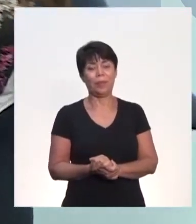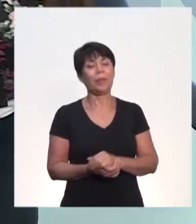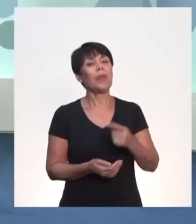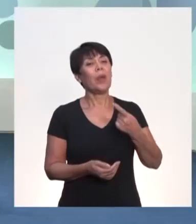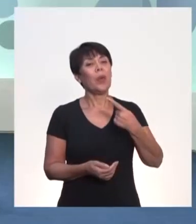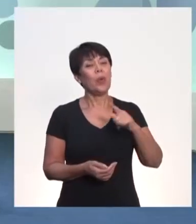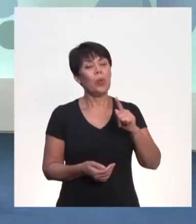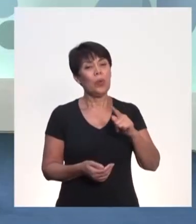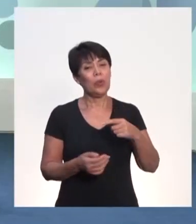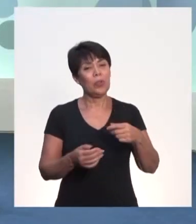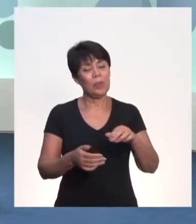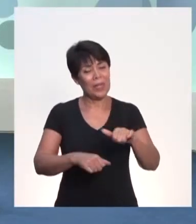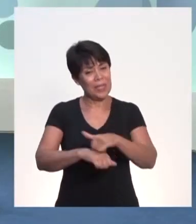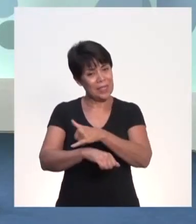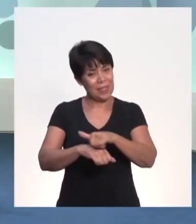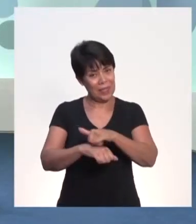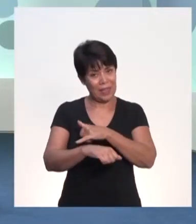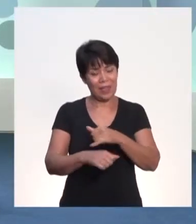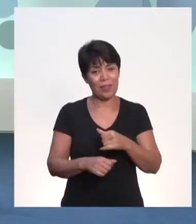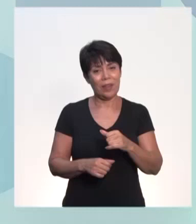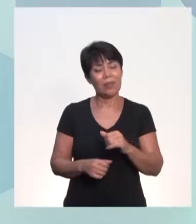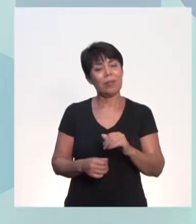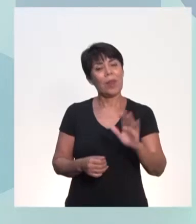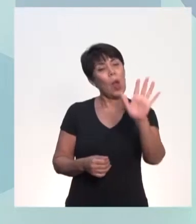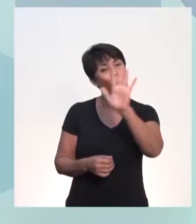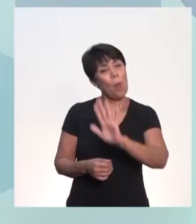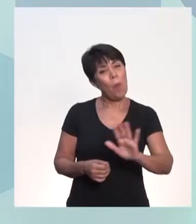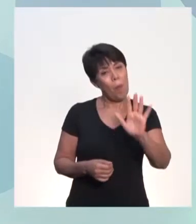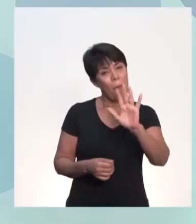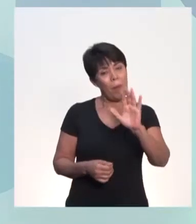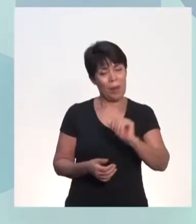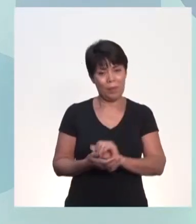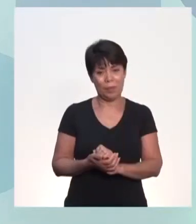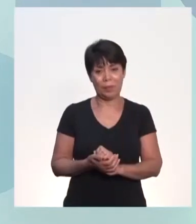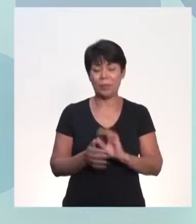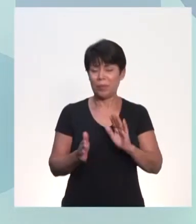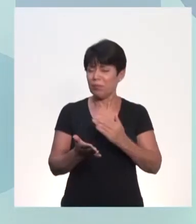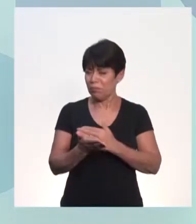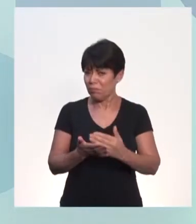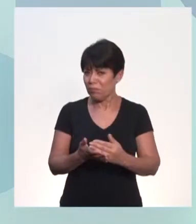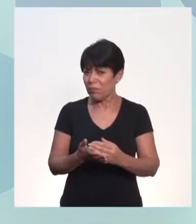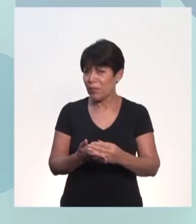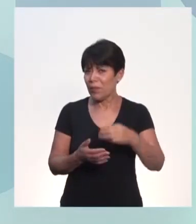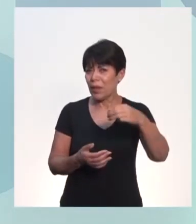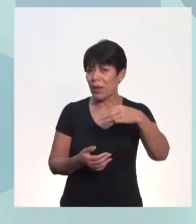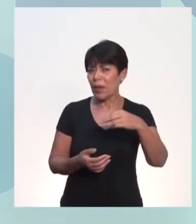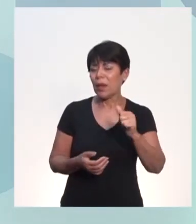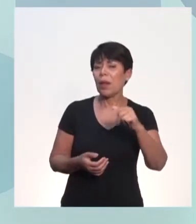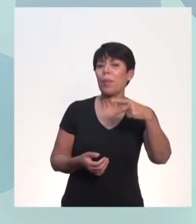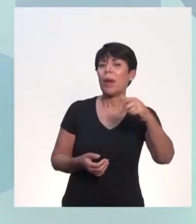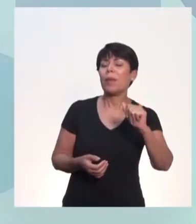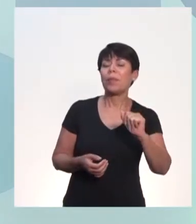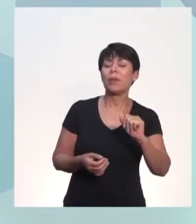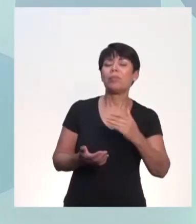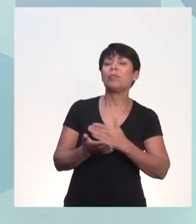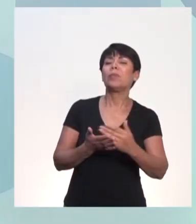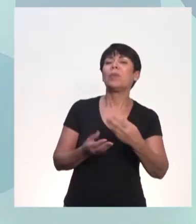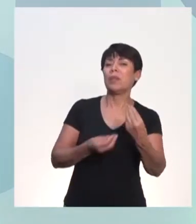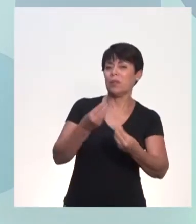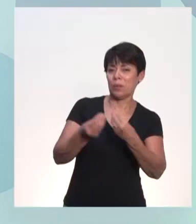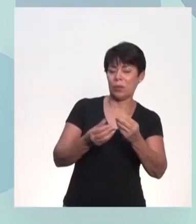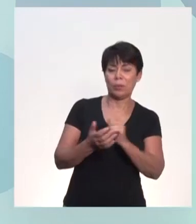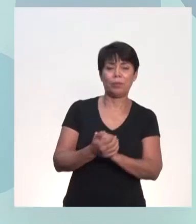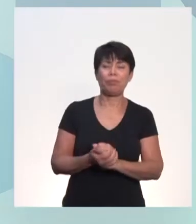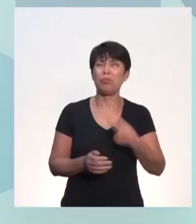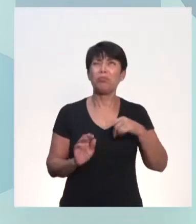técnica é o do mapa conceitual. A gente pode começar o mapa conceitual por várias áreas. Então, eu